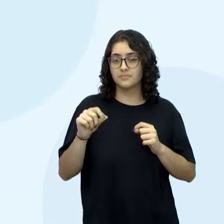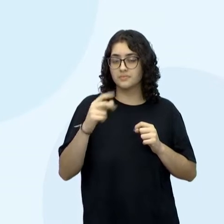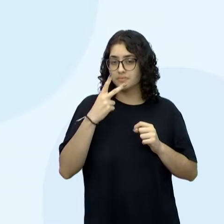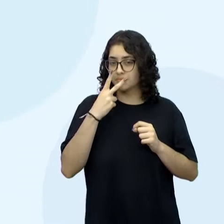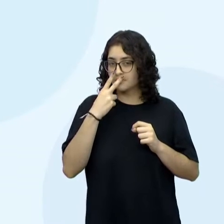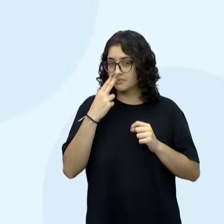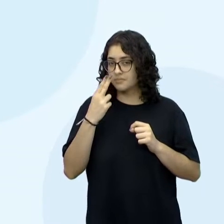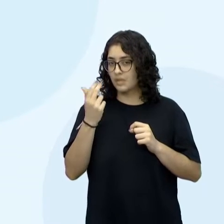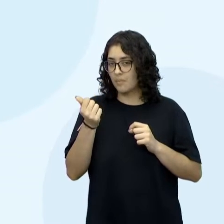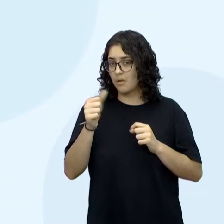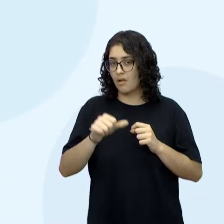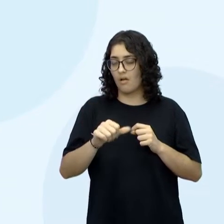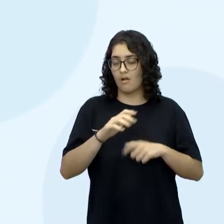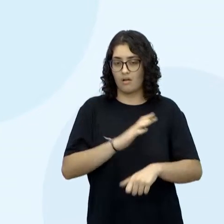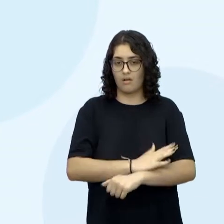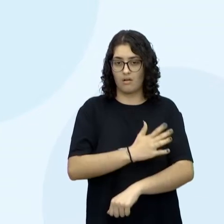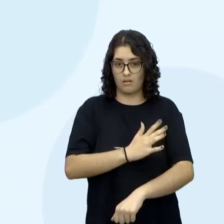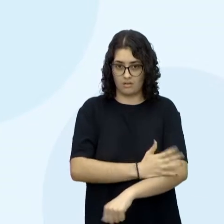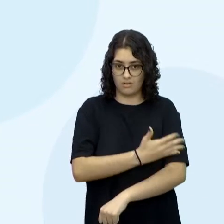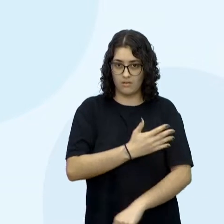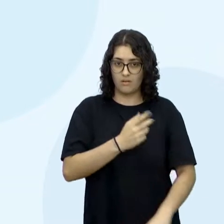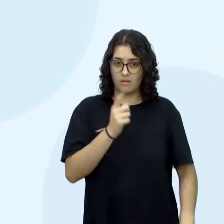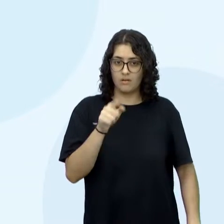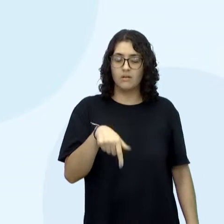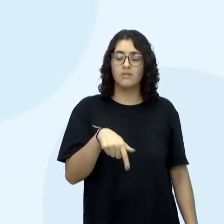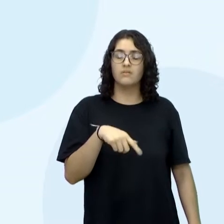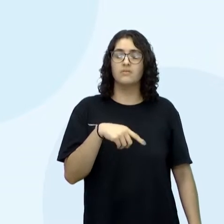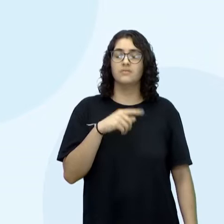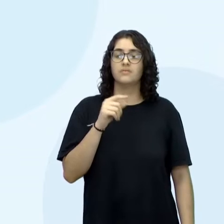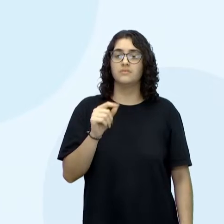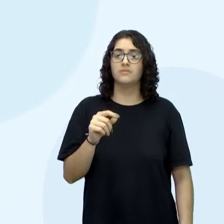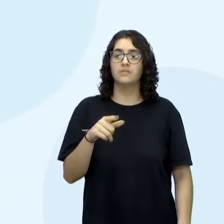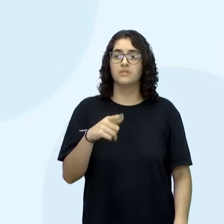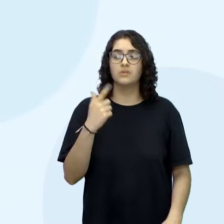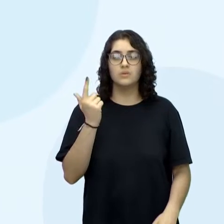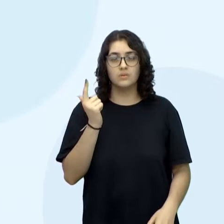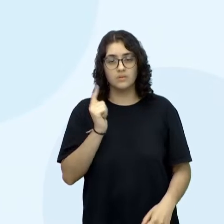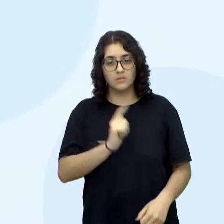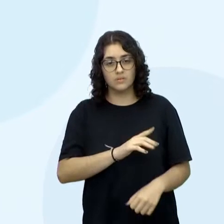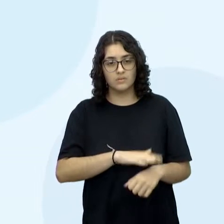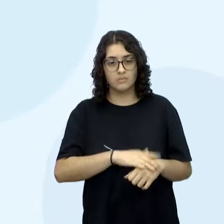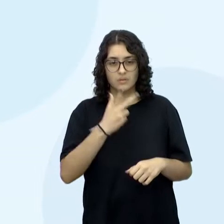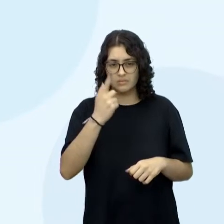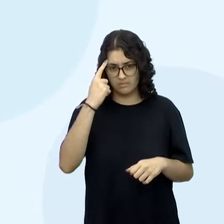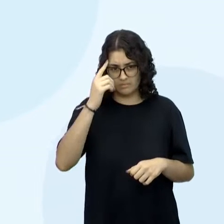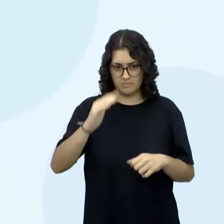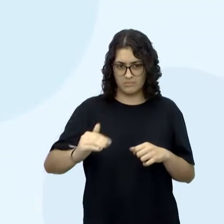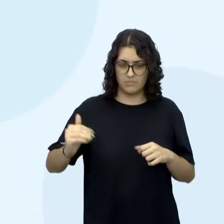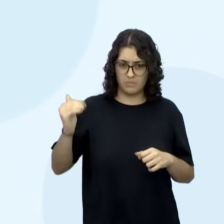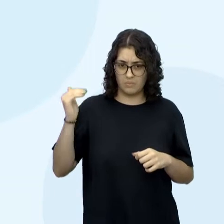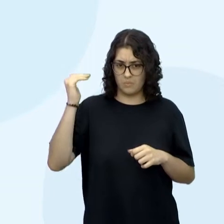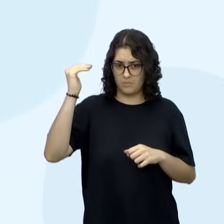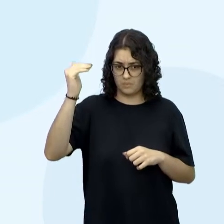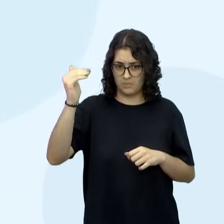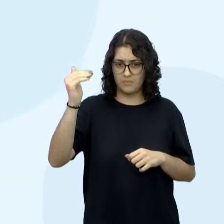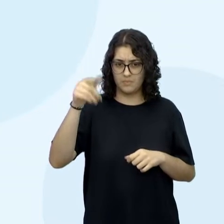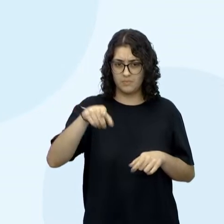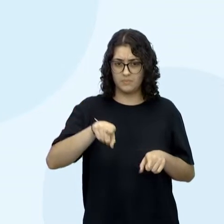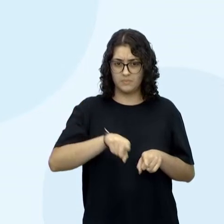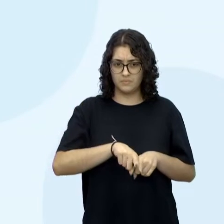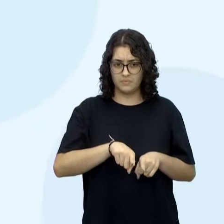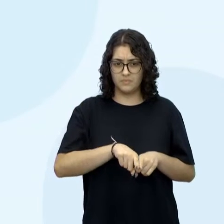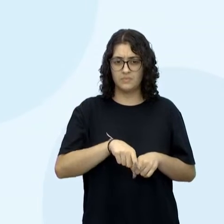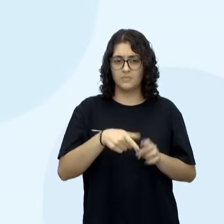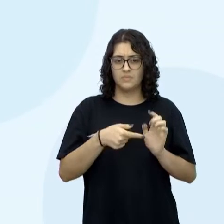pior tipo de racismo, né? Que é aquele que você, além de se considerar superior ao outro, você ainda